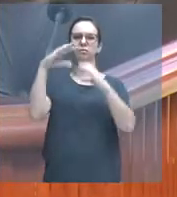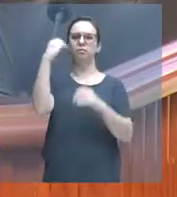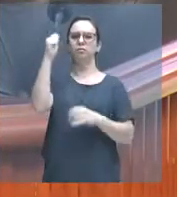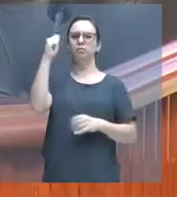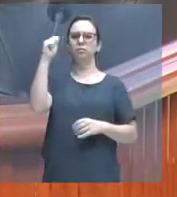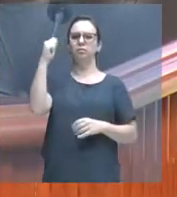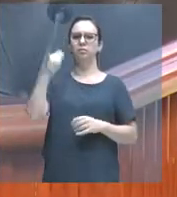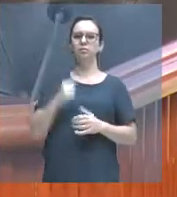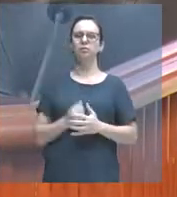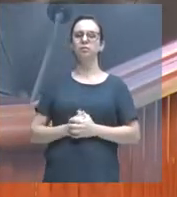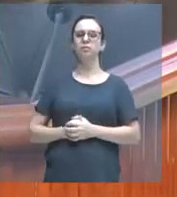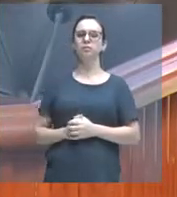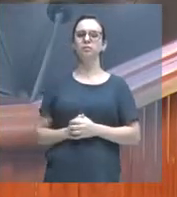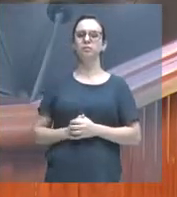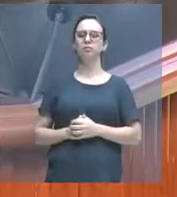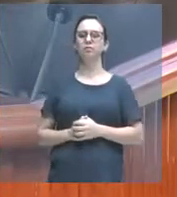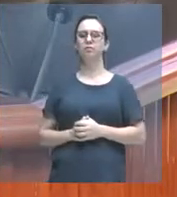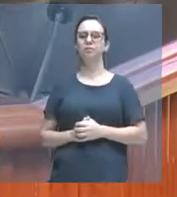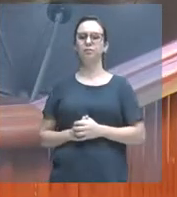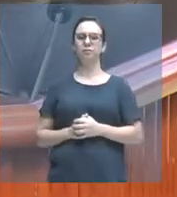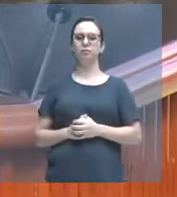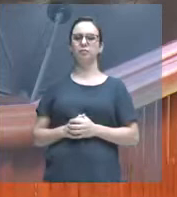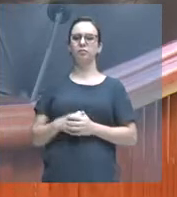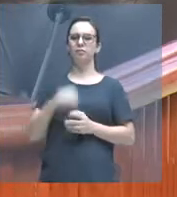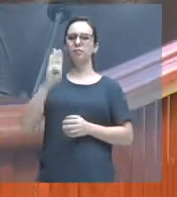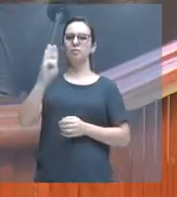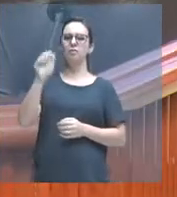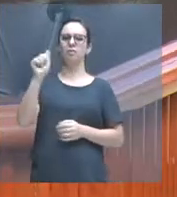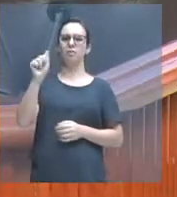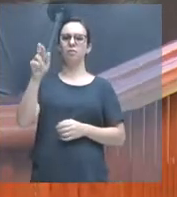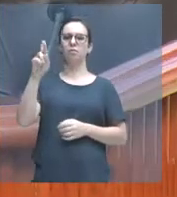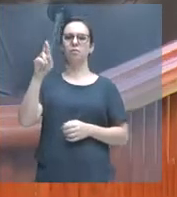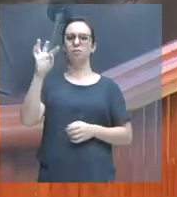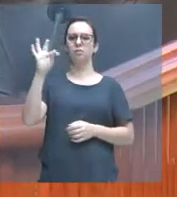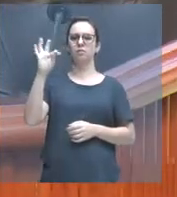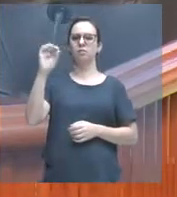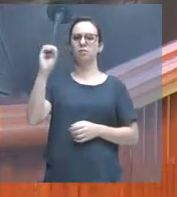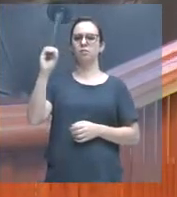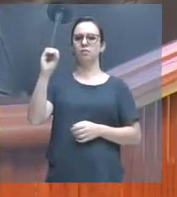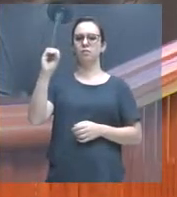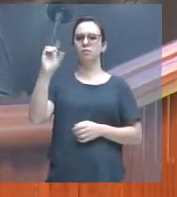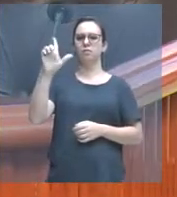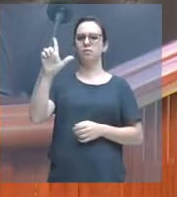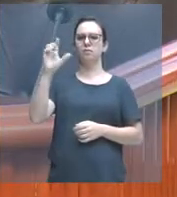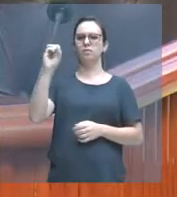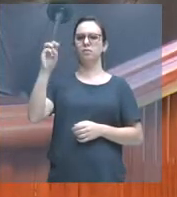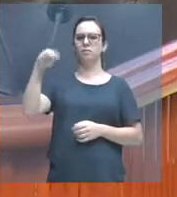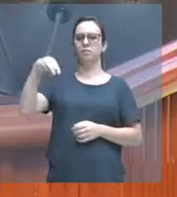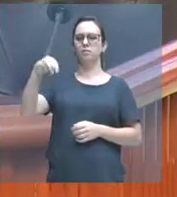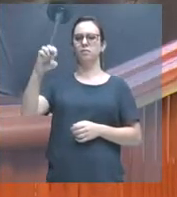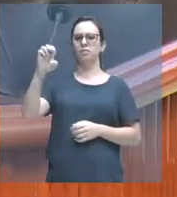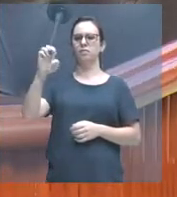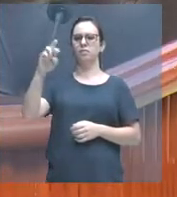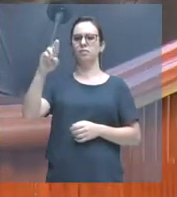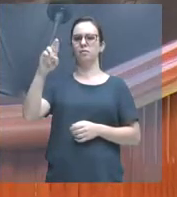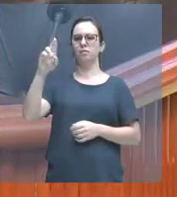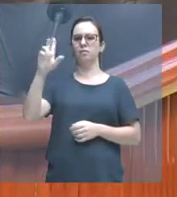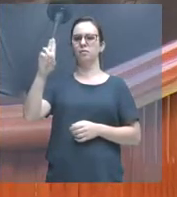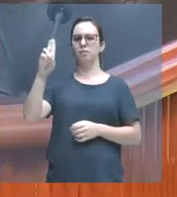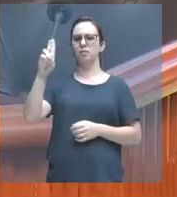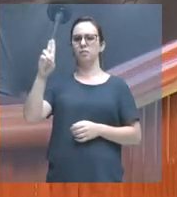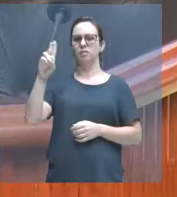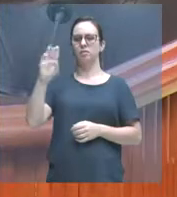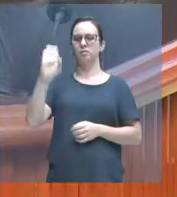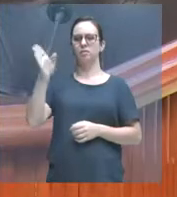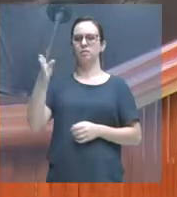Interpretados, portanto, por Bartolomeu Rosa, os maestros aí, Valdo Flores, Tico Proença, Rui Vaz